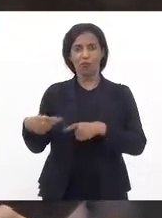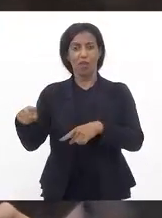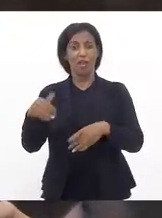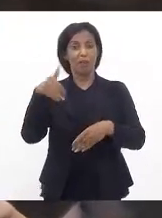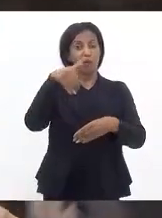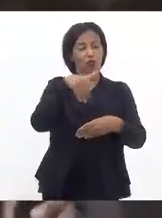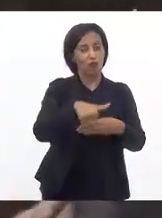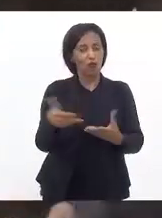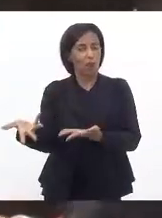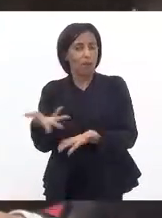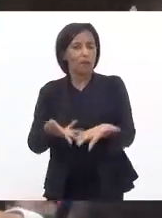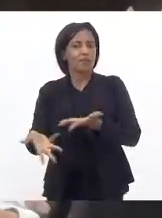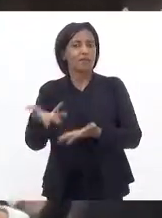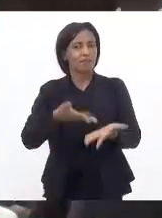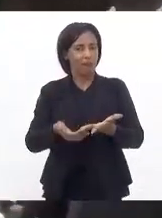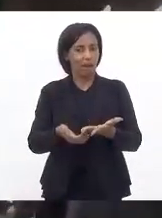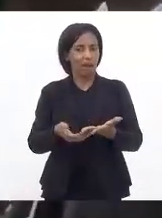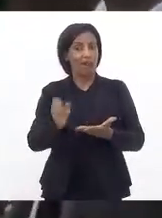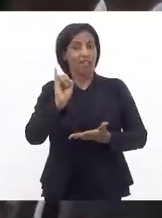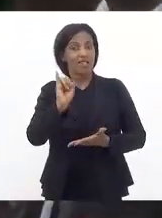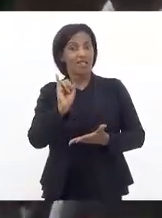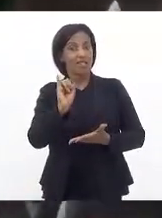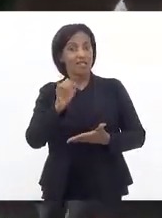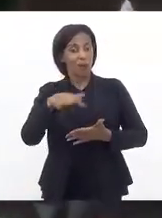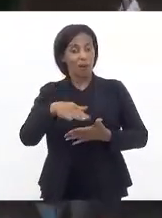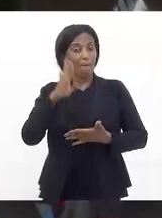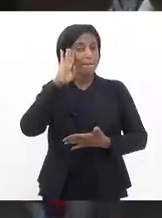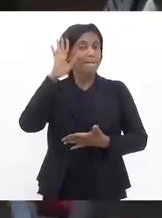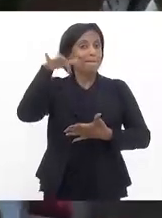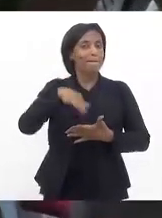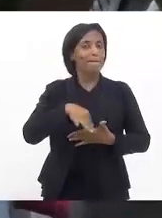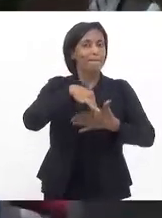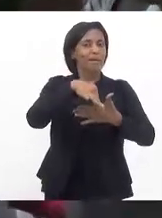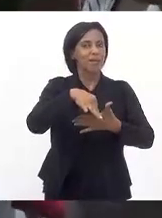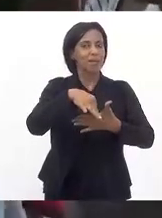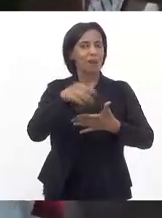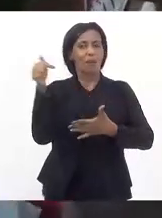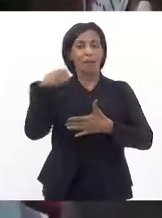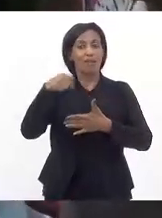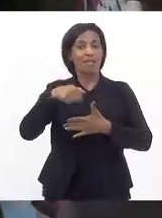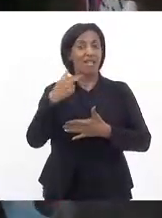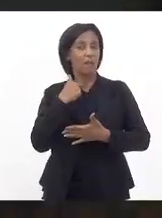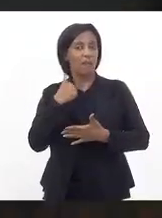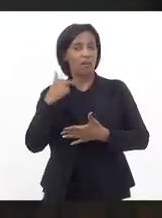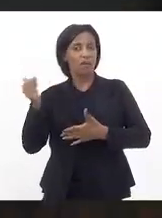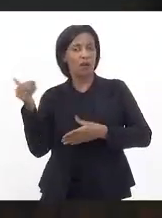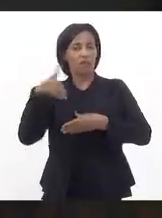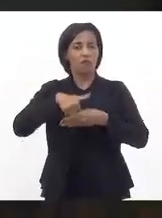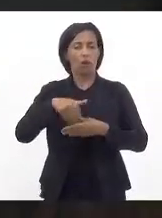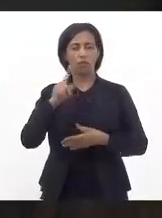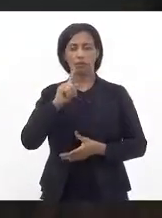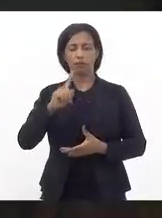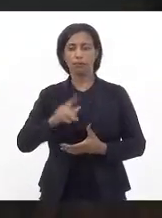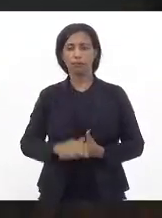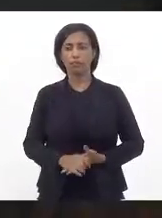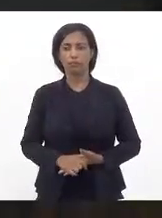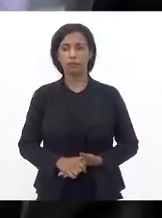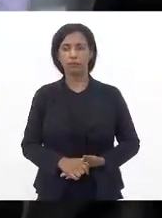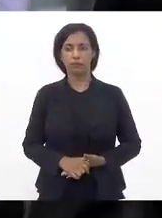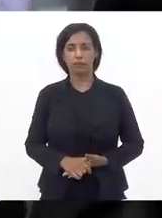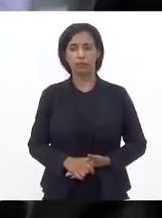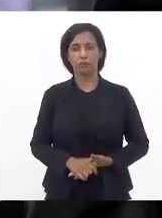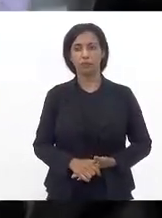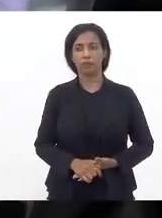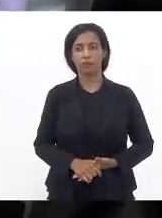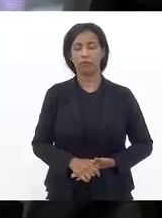pode votar durante a participar da votação se o titular e não estiverem mais dele não pode ser o autor do voto divergente questão de ordem presente aqui é o deputado